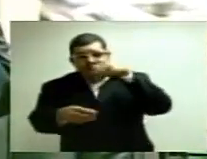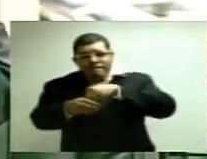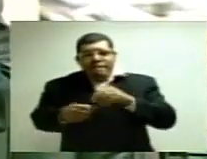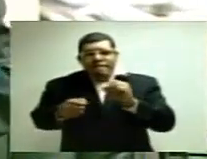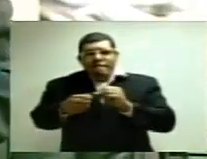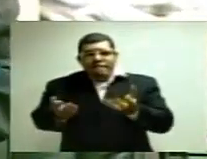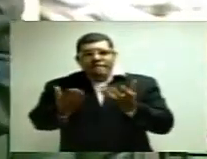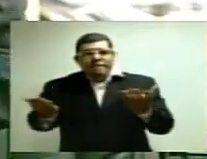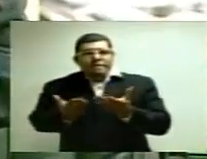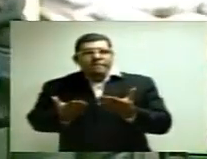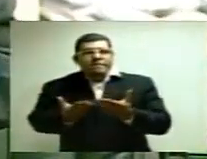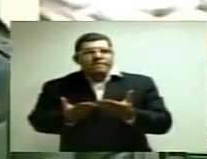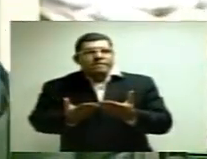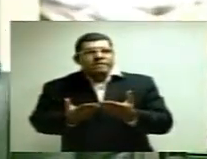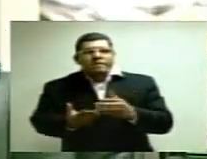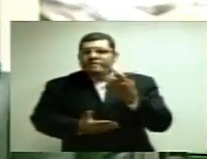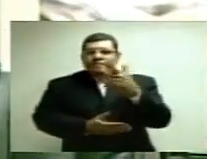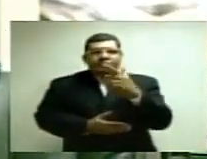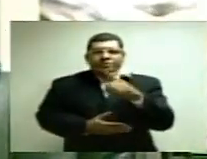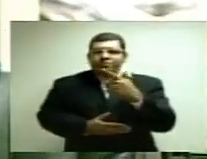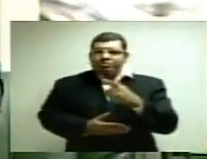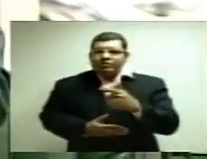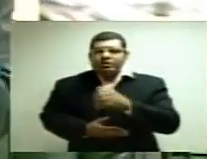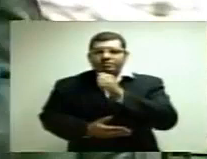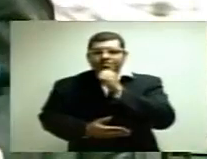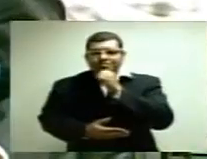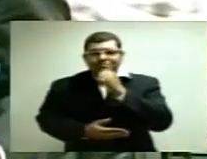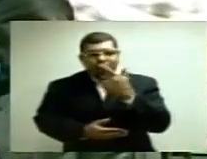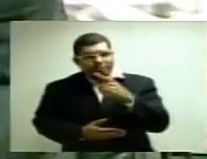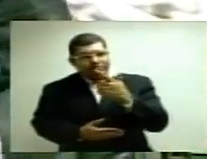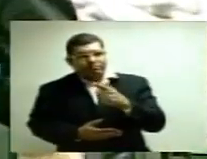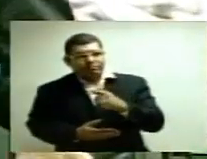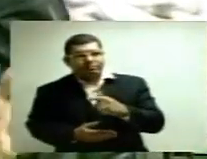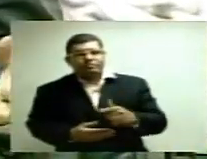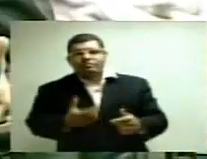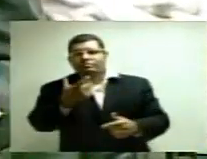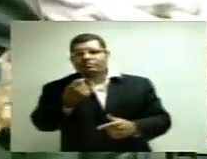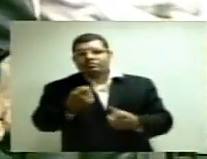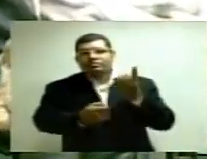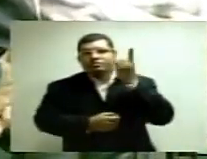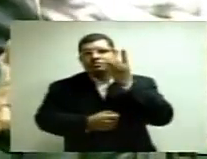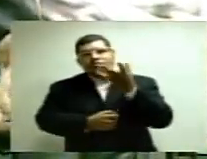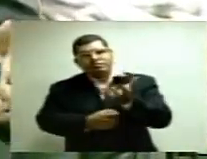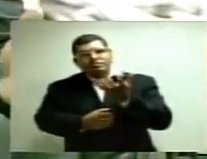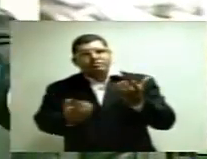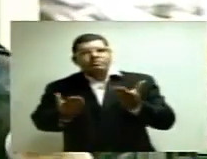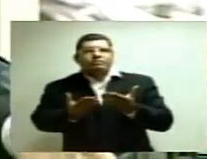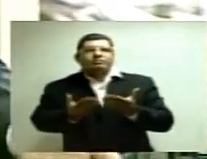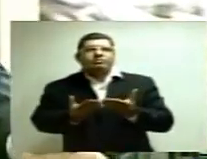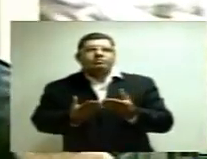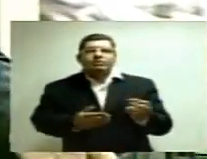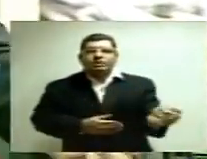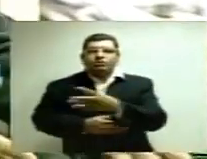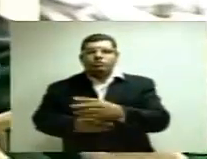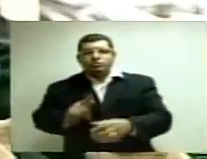quero fazer é que não tem ainda 20 e poucos dias que o